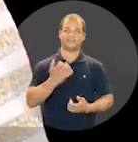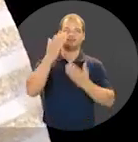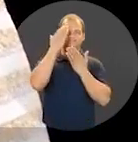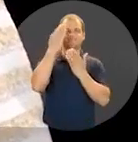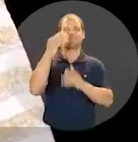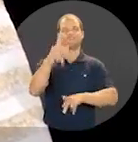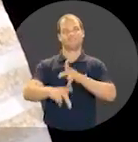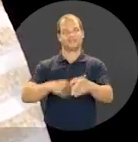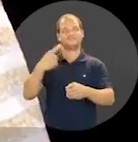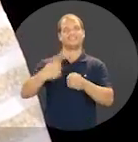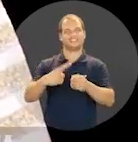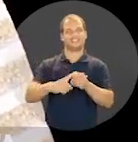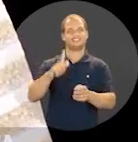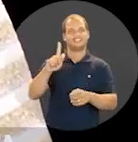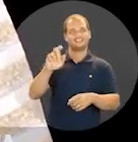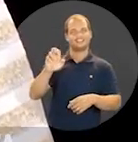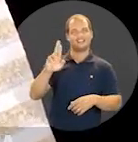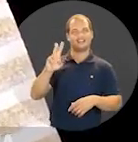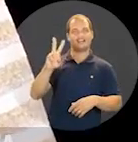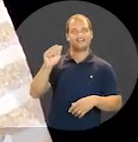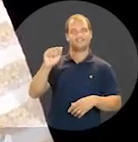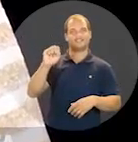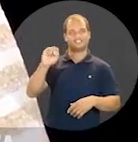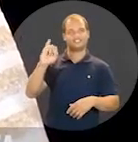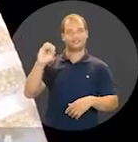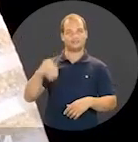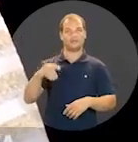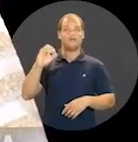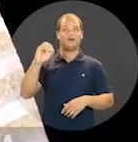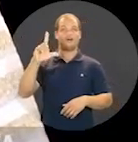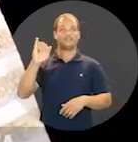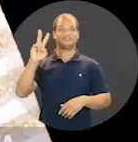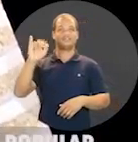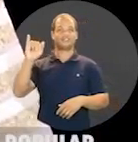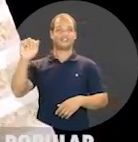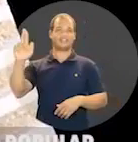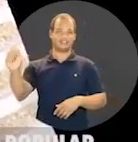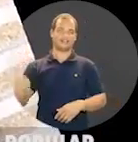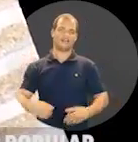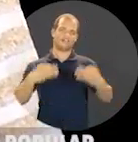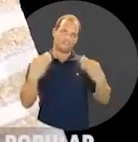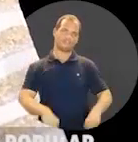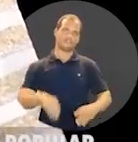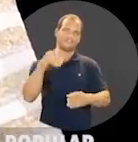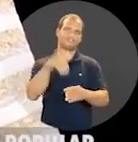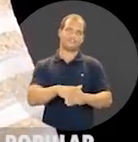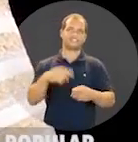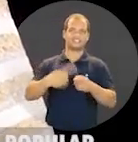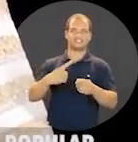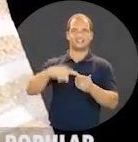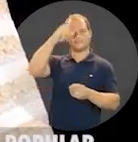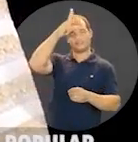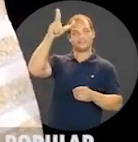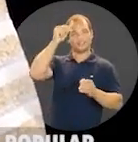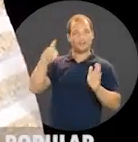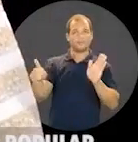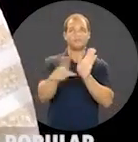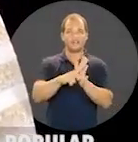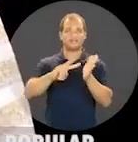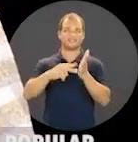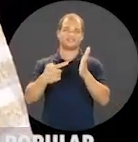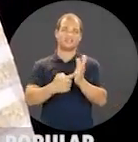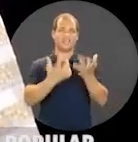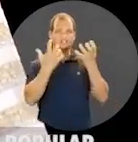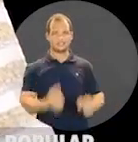Quero primeiramente agradecer ao povo de Capitão Gervásio Oliveira pelo voto de confiança. Ser prefeita desta cidade significa acreditar